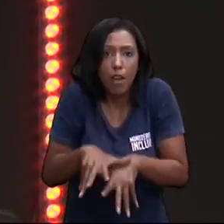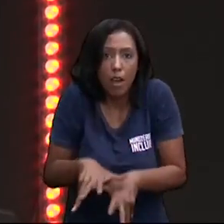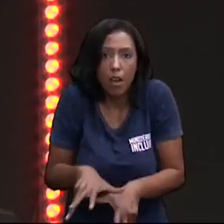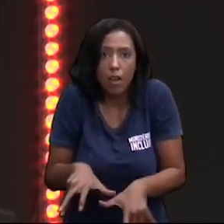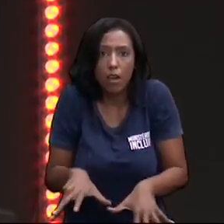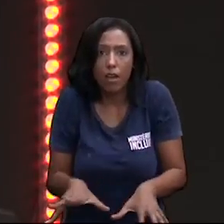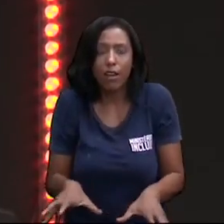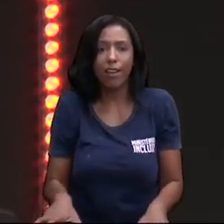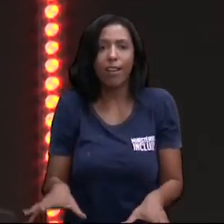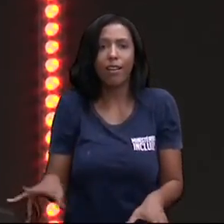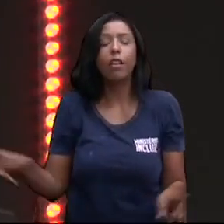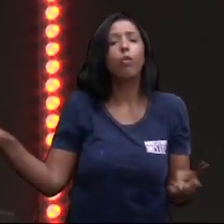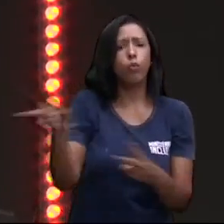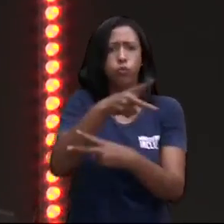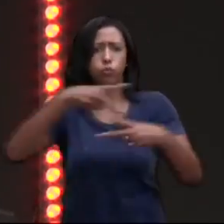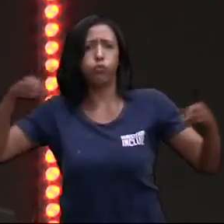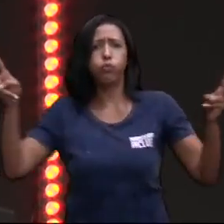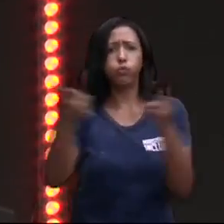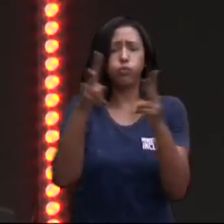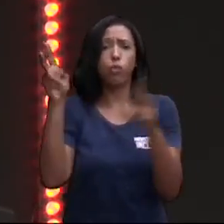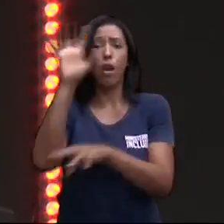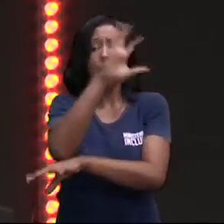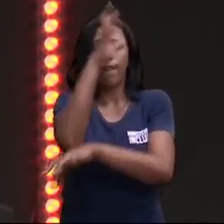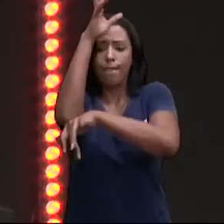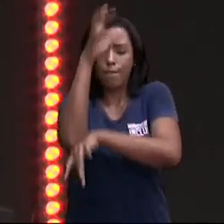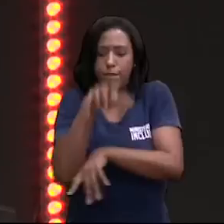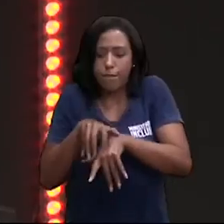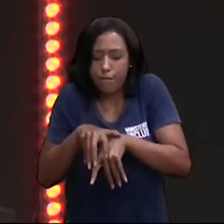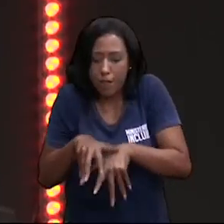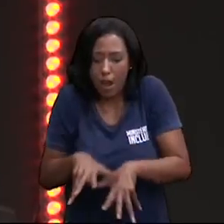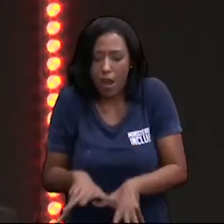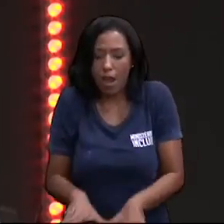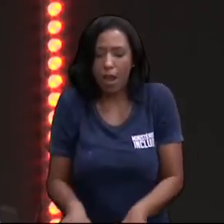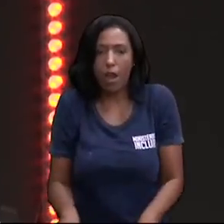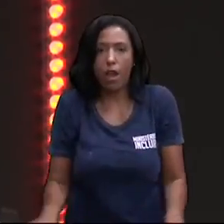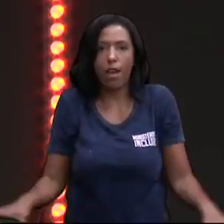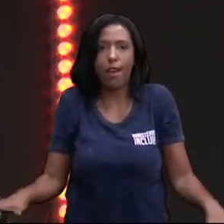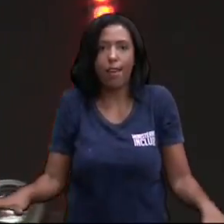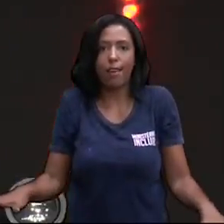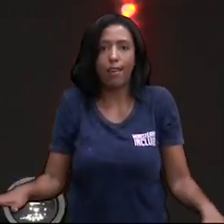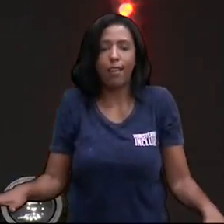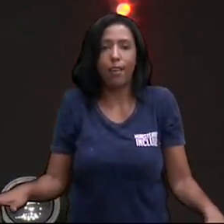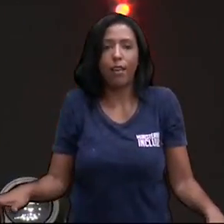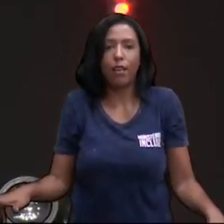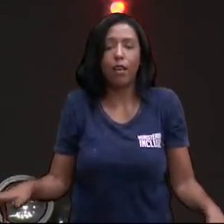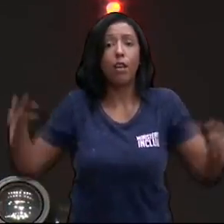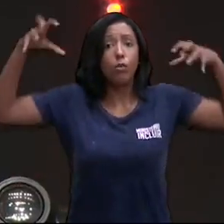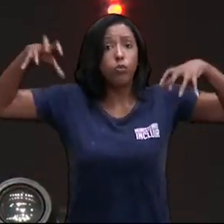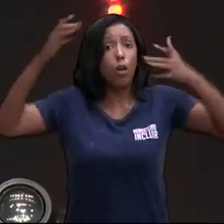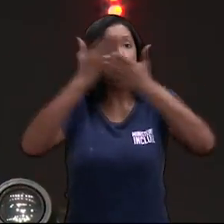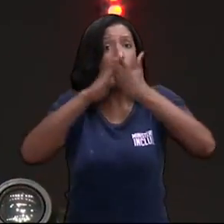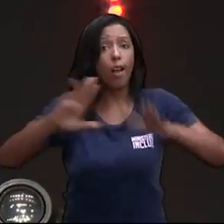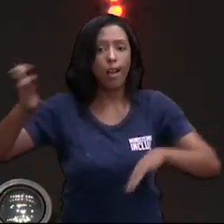e quando passa essas tempestades a árvore está mais forte bom e sabe o que é mais